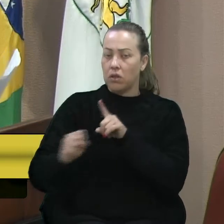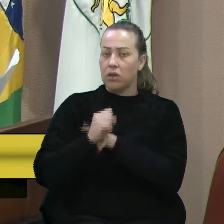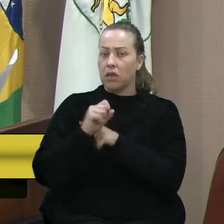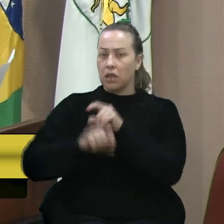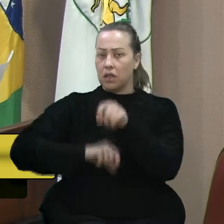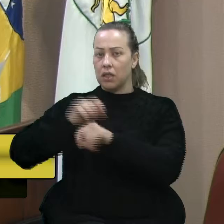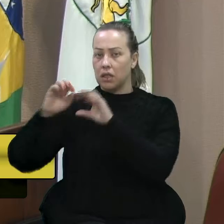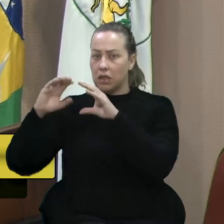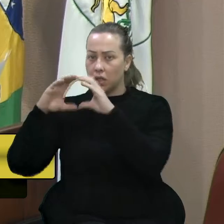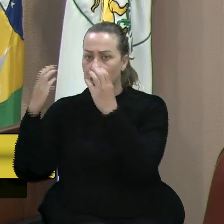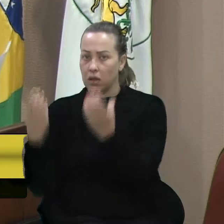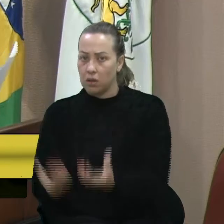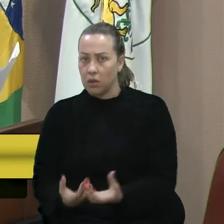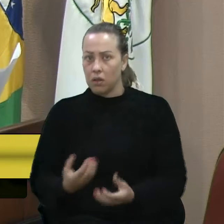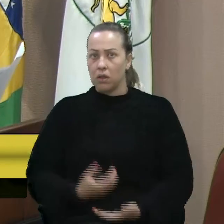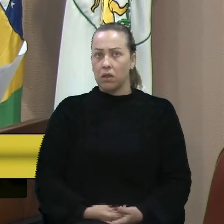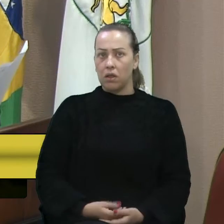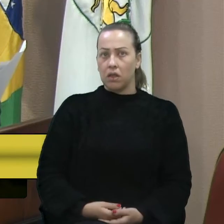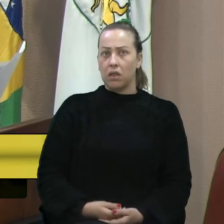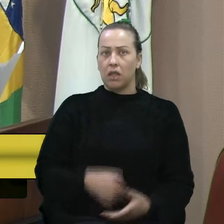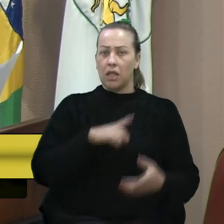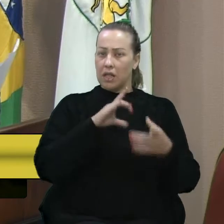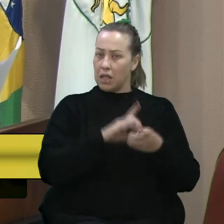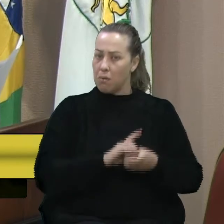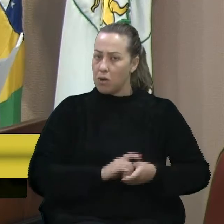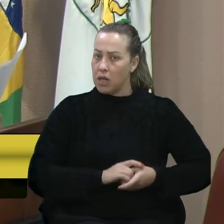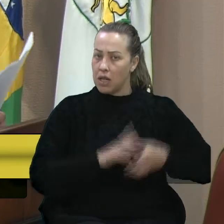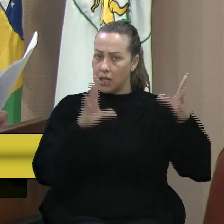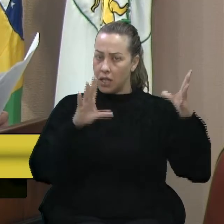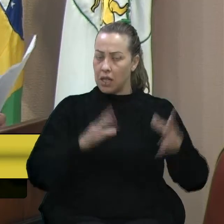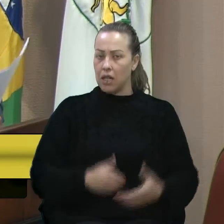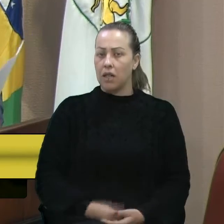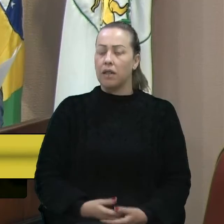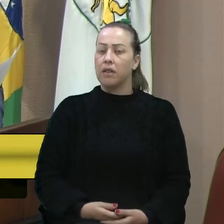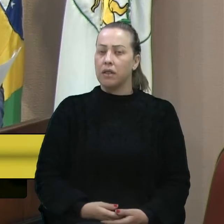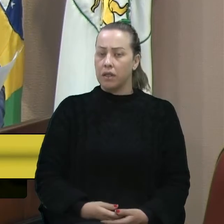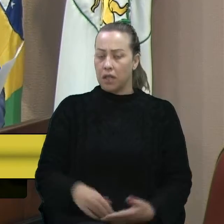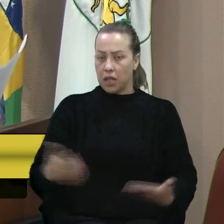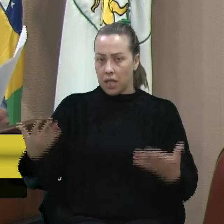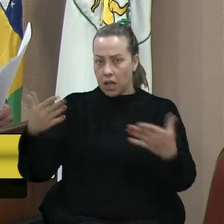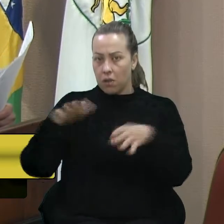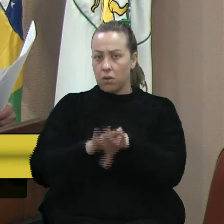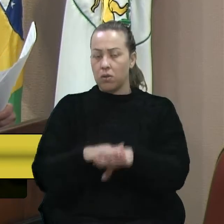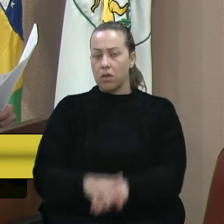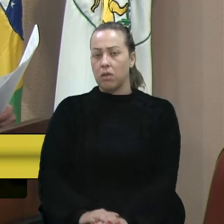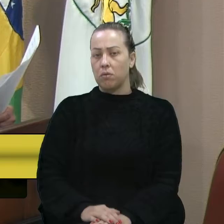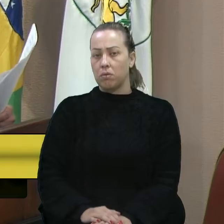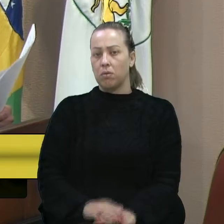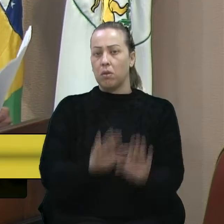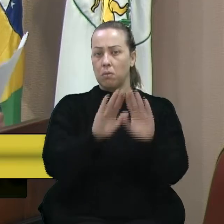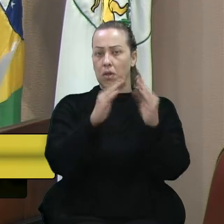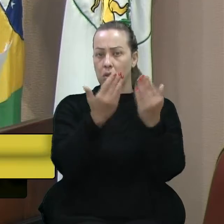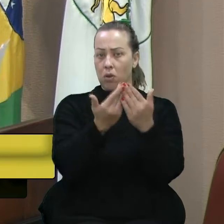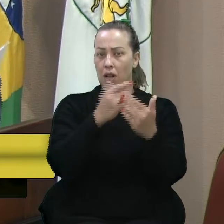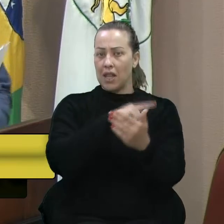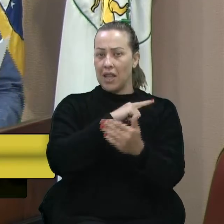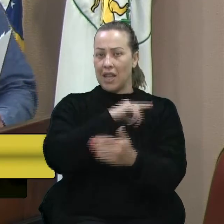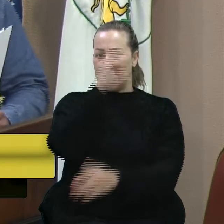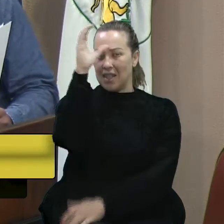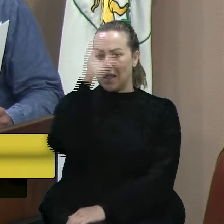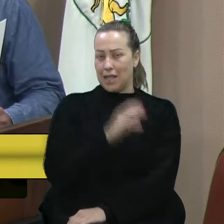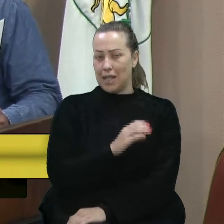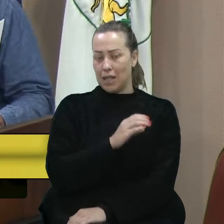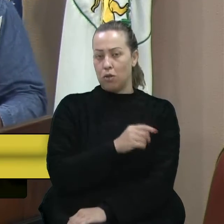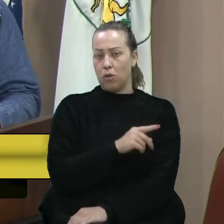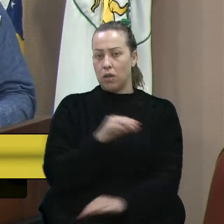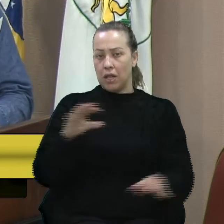daquela comunidade, de forma democrática, de forma includente. Uma escola com cidadania,